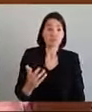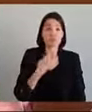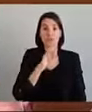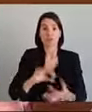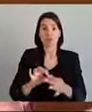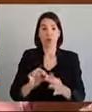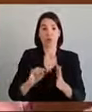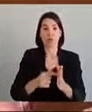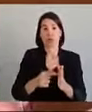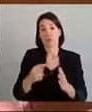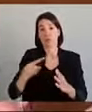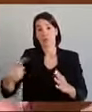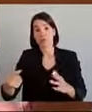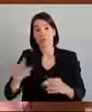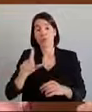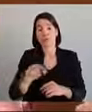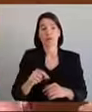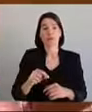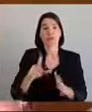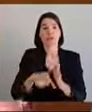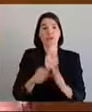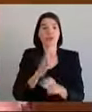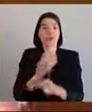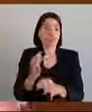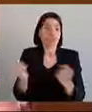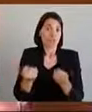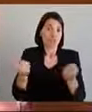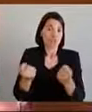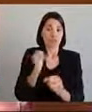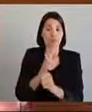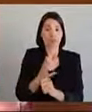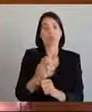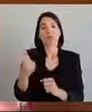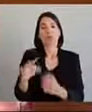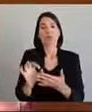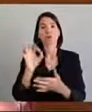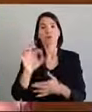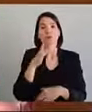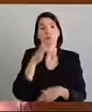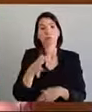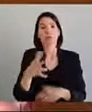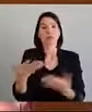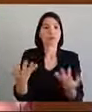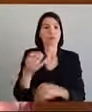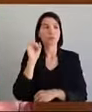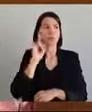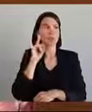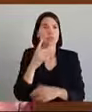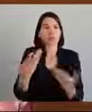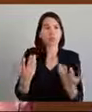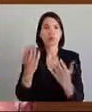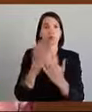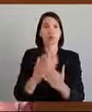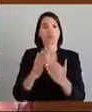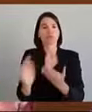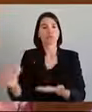para outras iniciativas e outros festivais do género, apenas reforçar que seria, queríamos reforçar que seria importante haver um estudo que avaliasse o